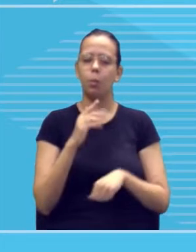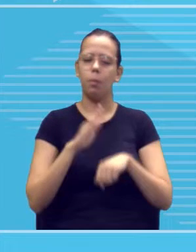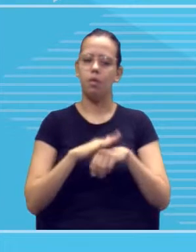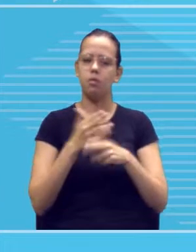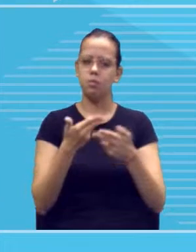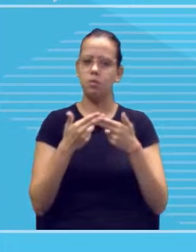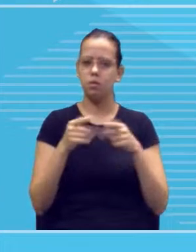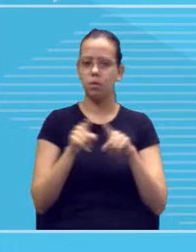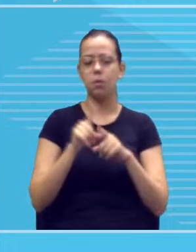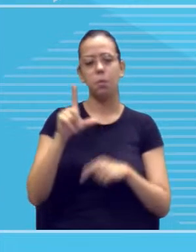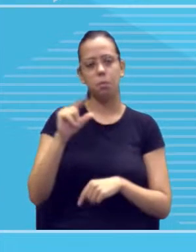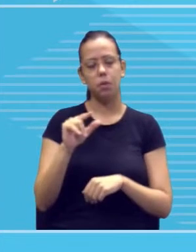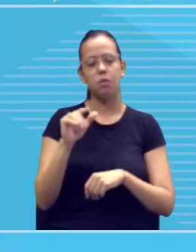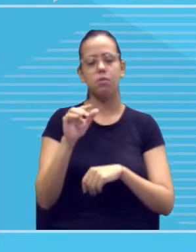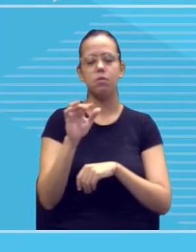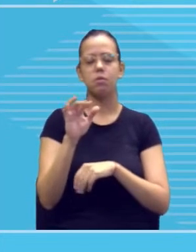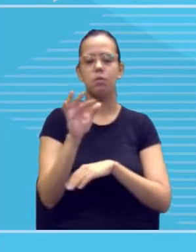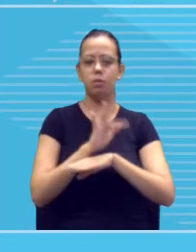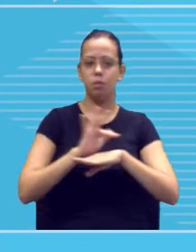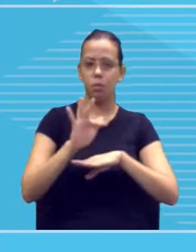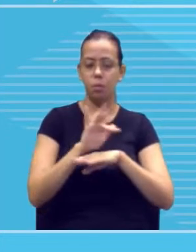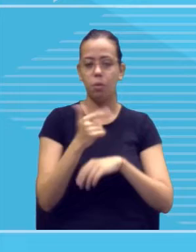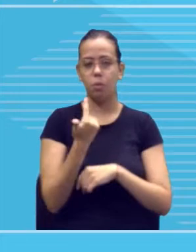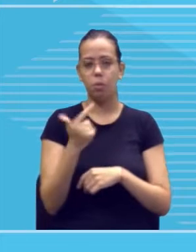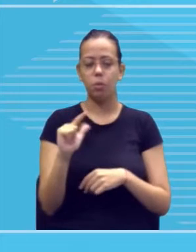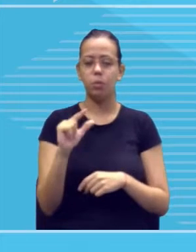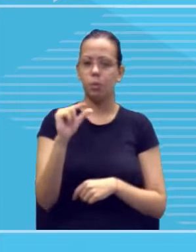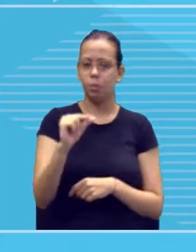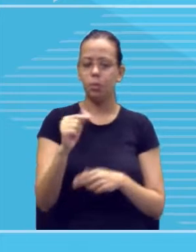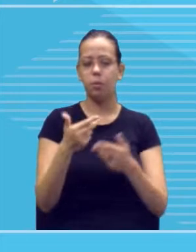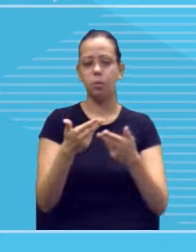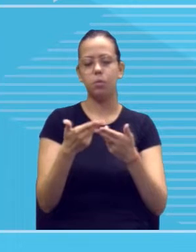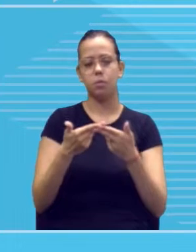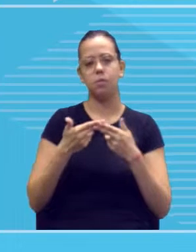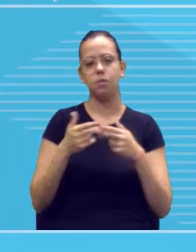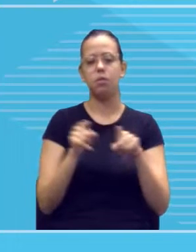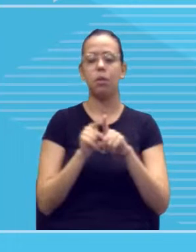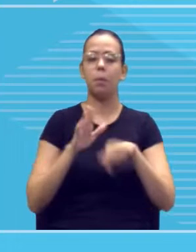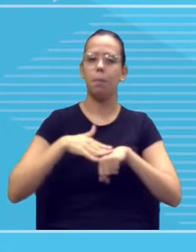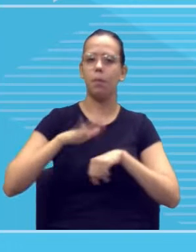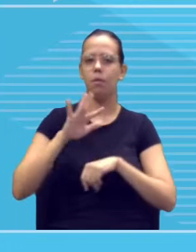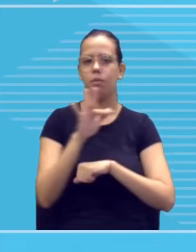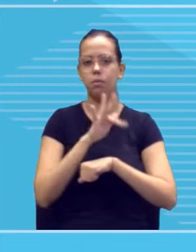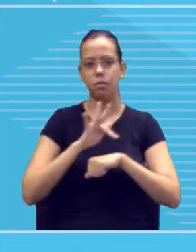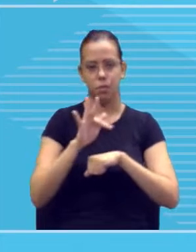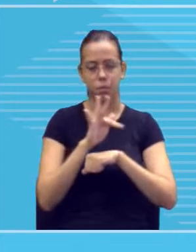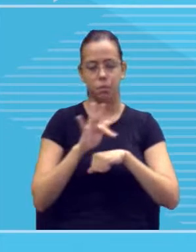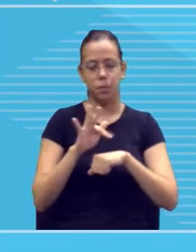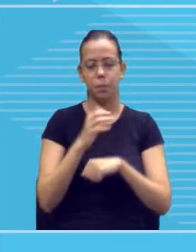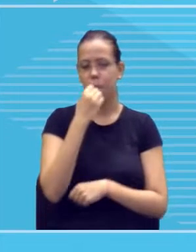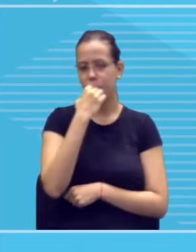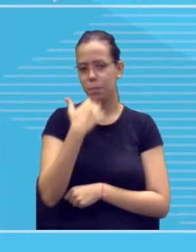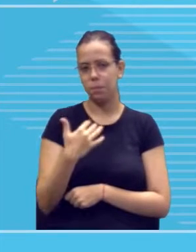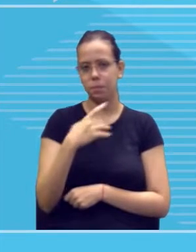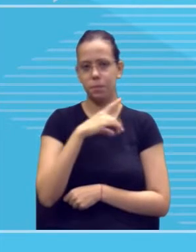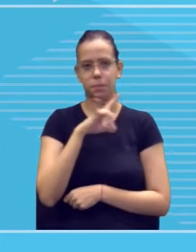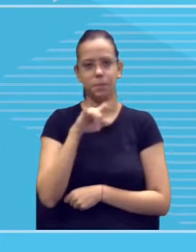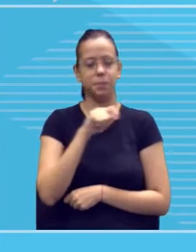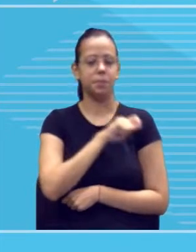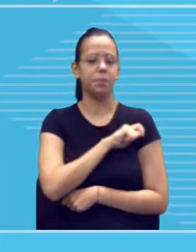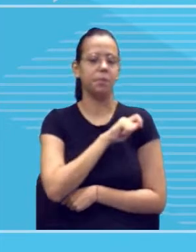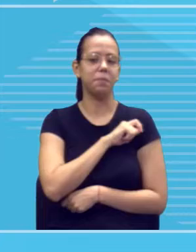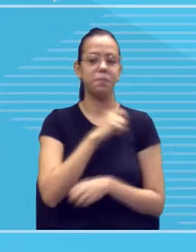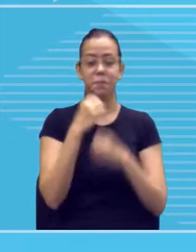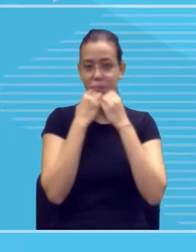e é menos formal e o outro é menos utilizado e é mais normal ok muito bom dia Rian Gabriel tudo bem